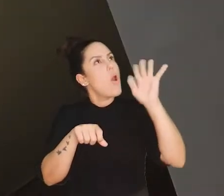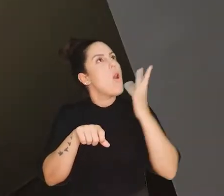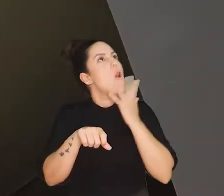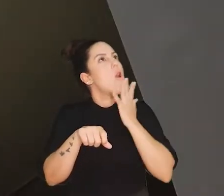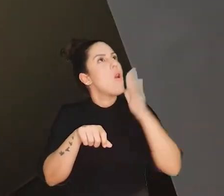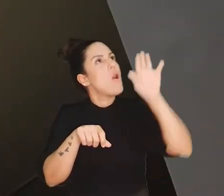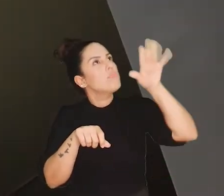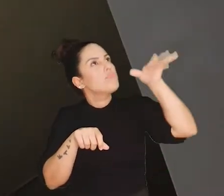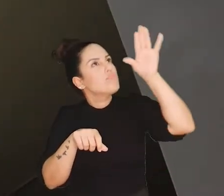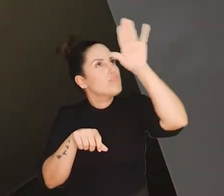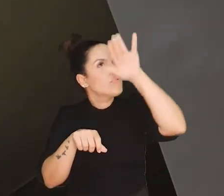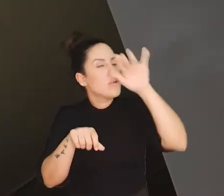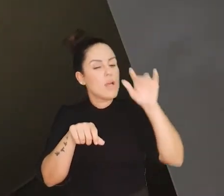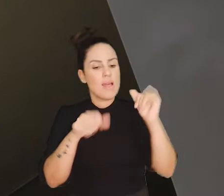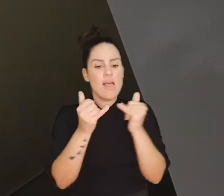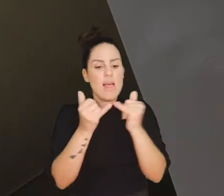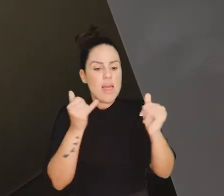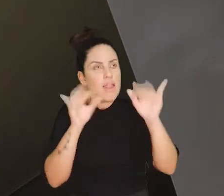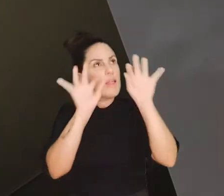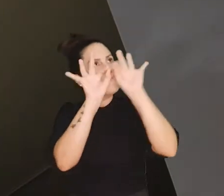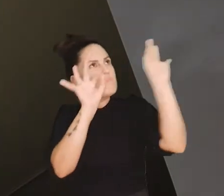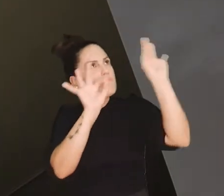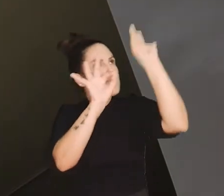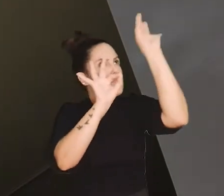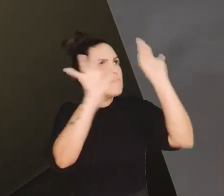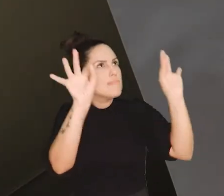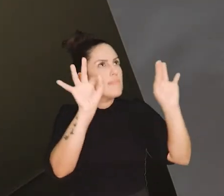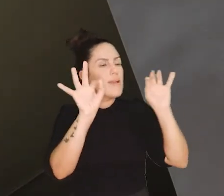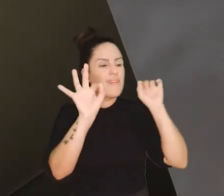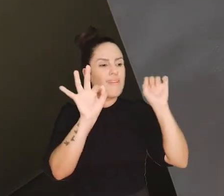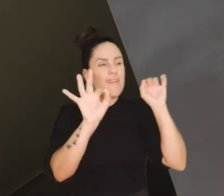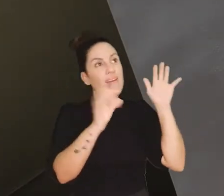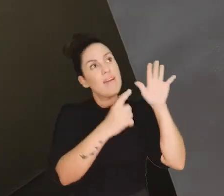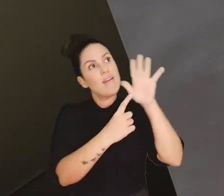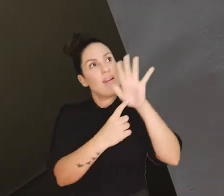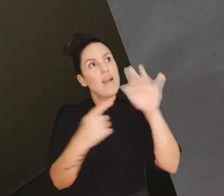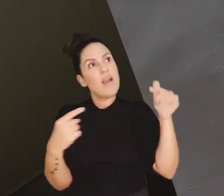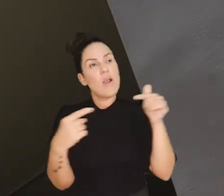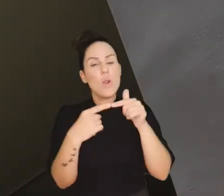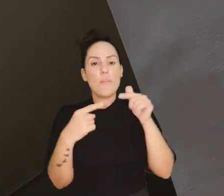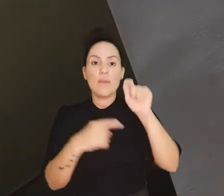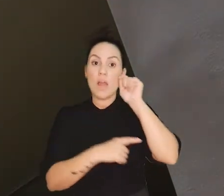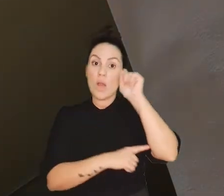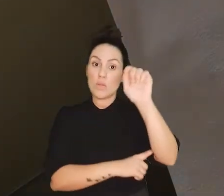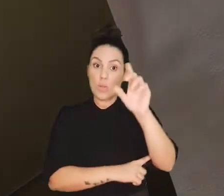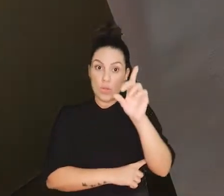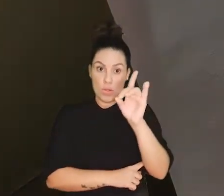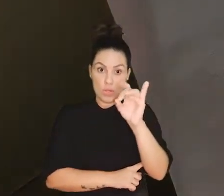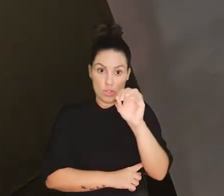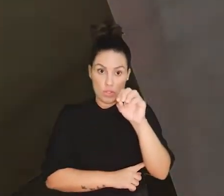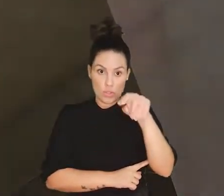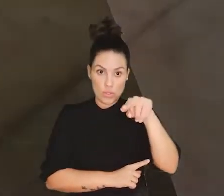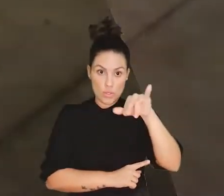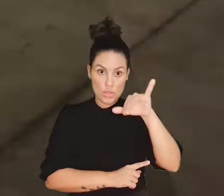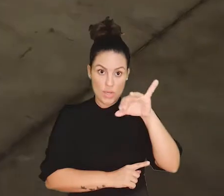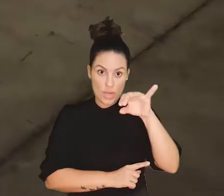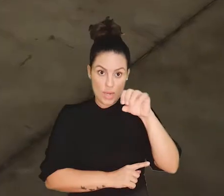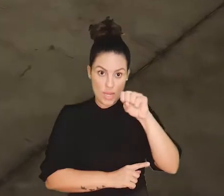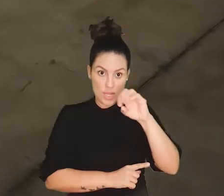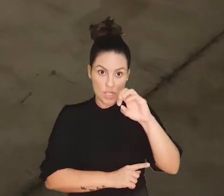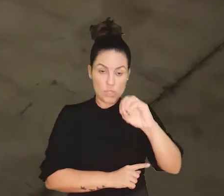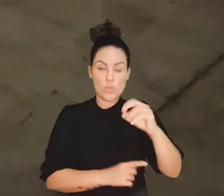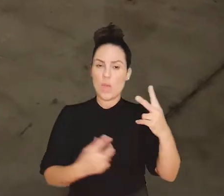cor e linhas que nos remetem a toda a tradição da gravura que Dionísio Del Santo seguiu e também